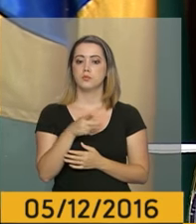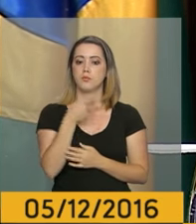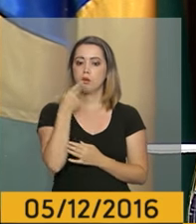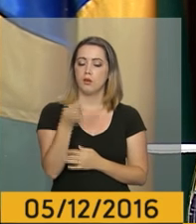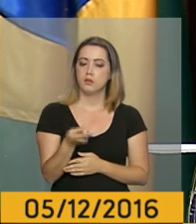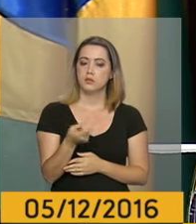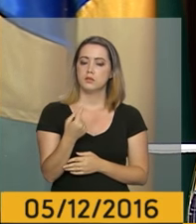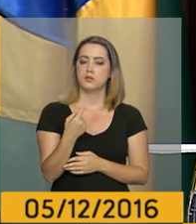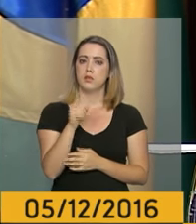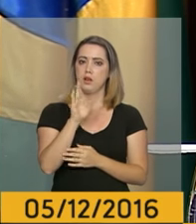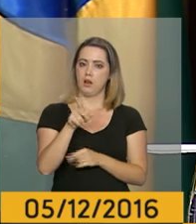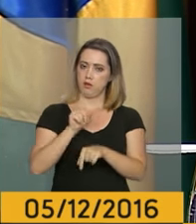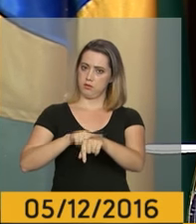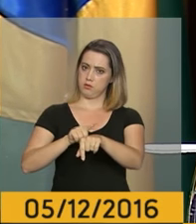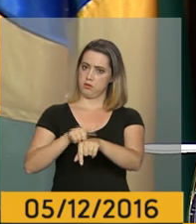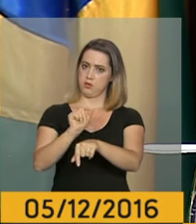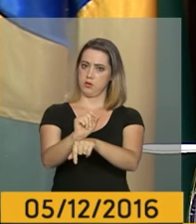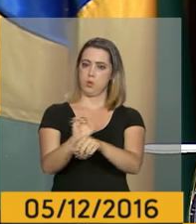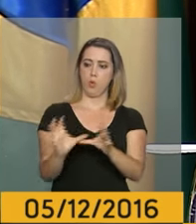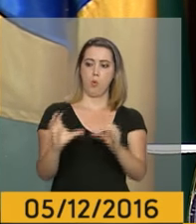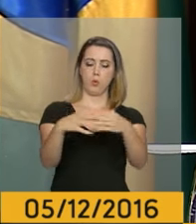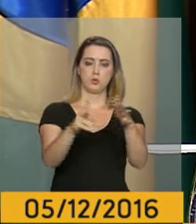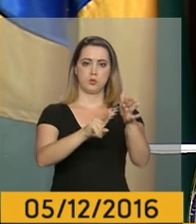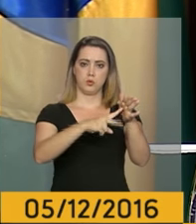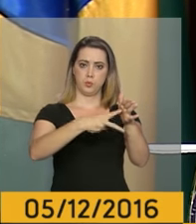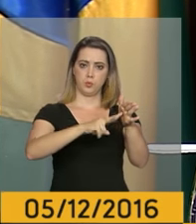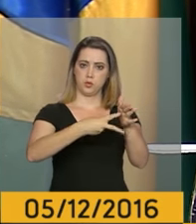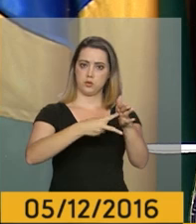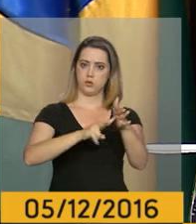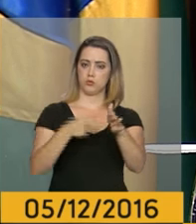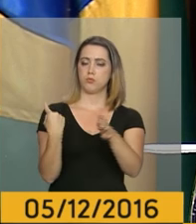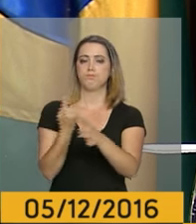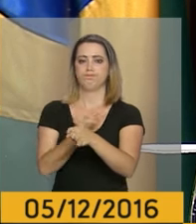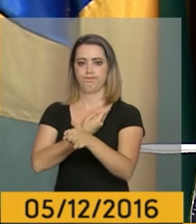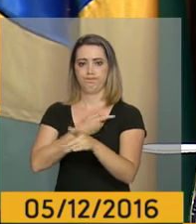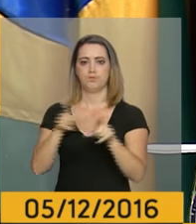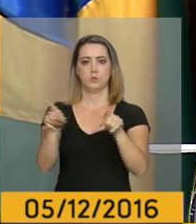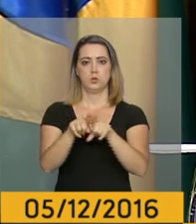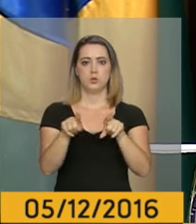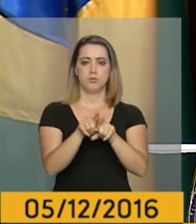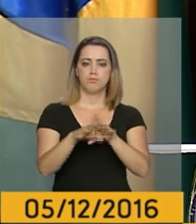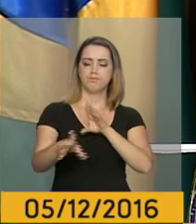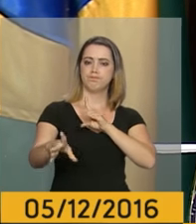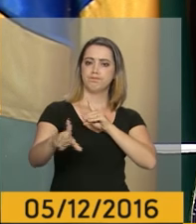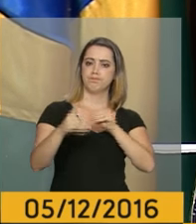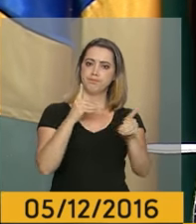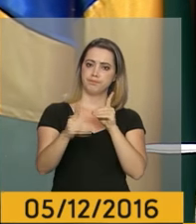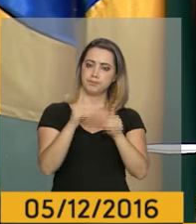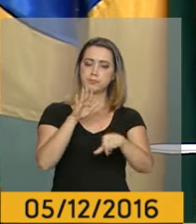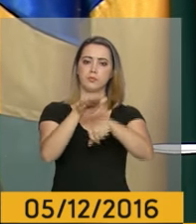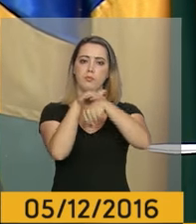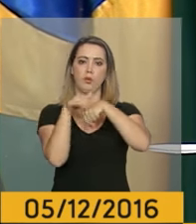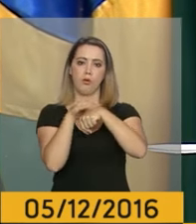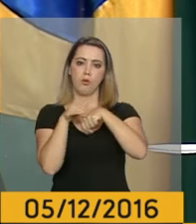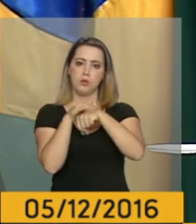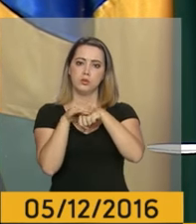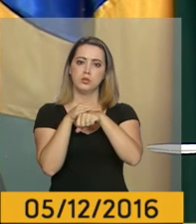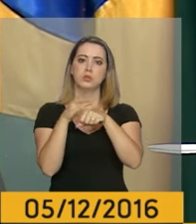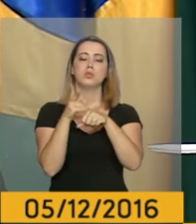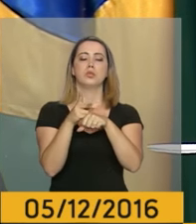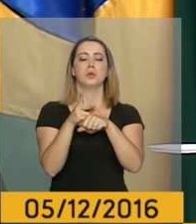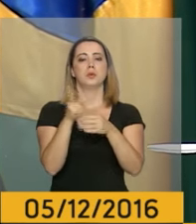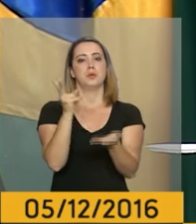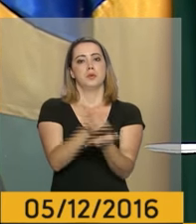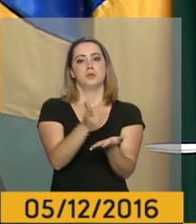comentar que logo mais estarão aqui as centrais sindicais, com quem nós vamos também conversar para fazer a mesma